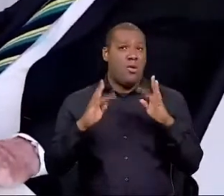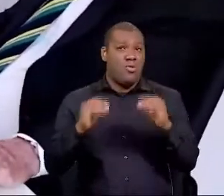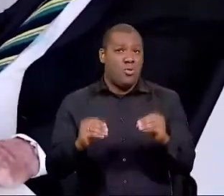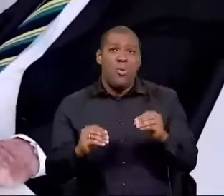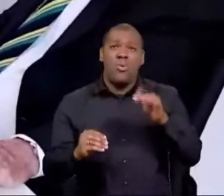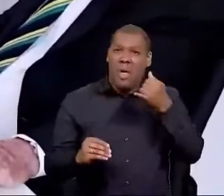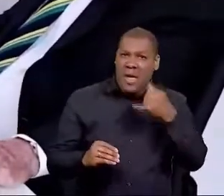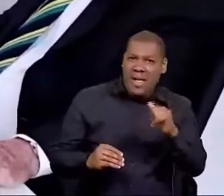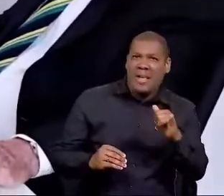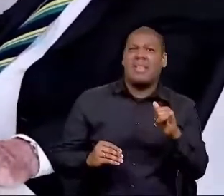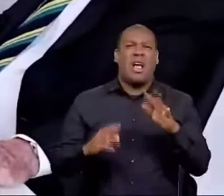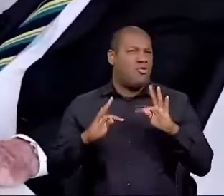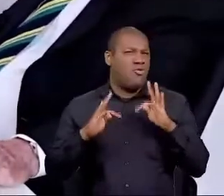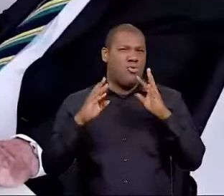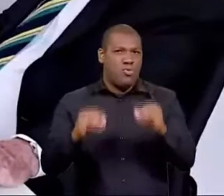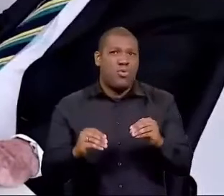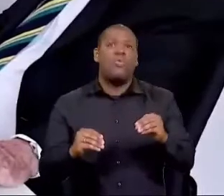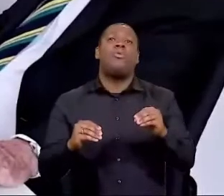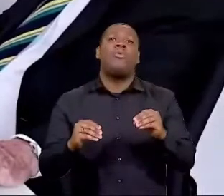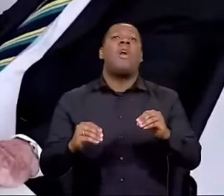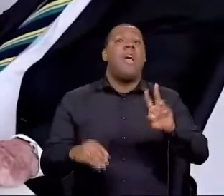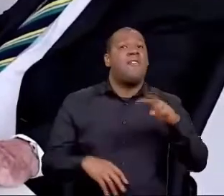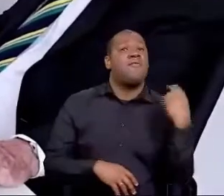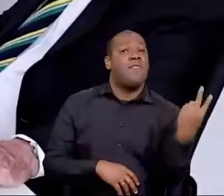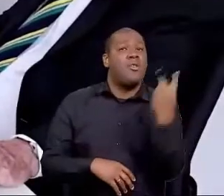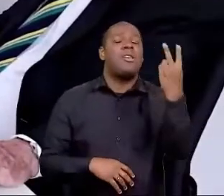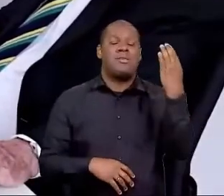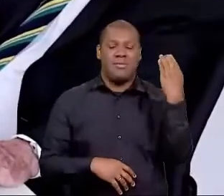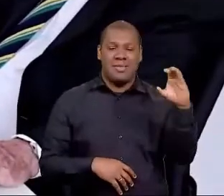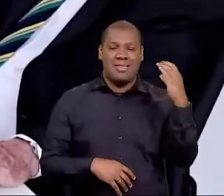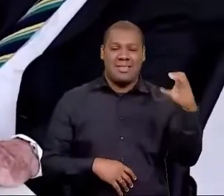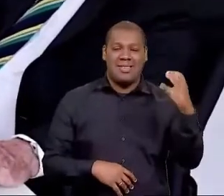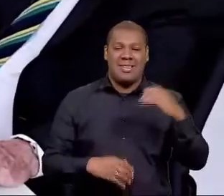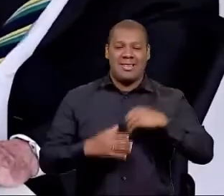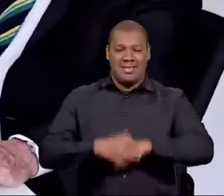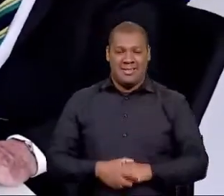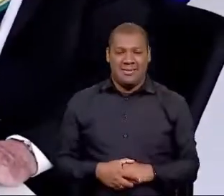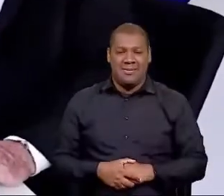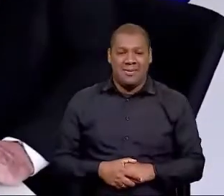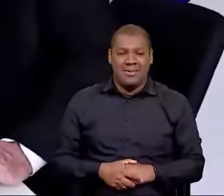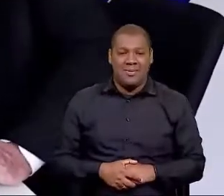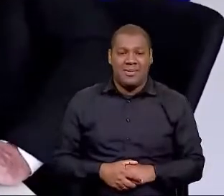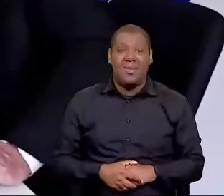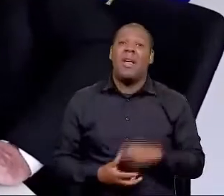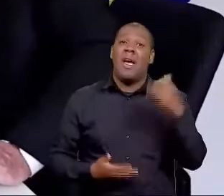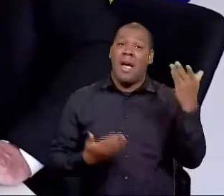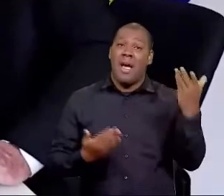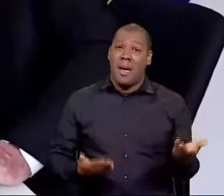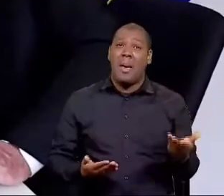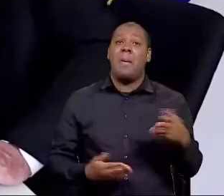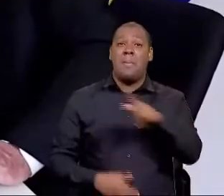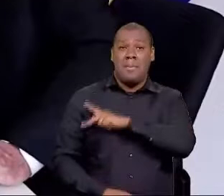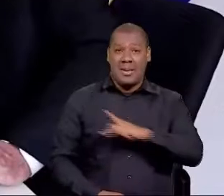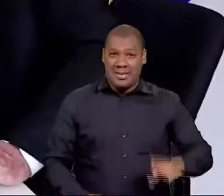foi muito enfatizada aqui pelo senhor na semana passada, né? Veja,